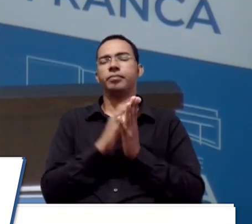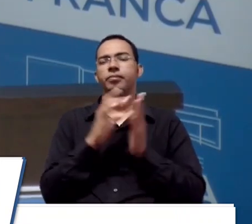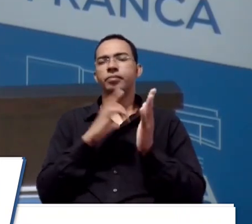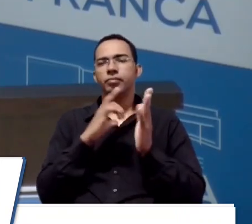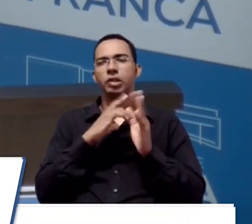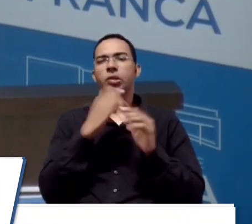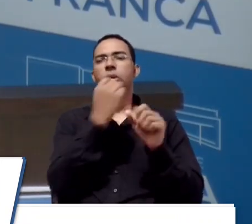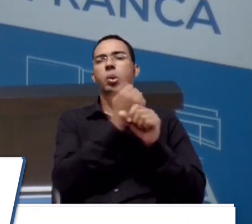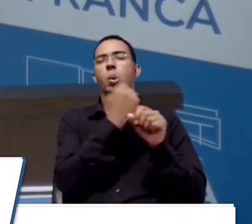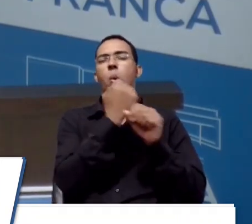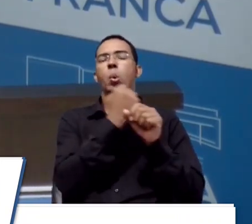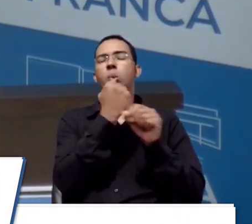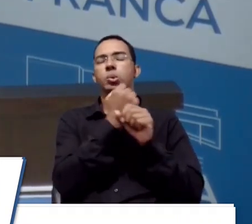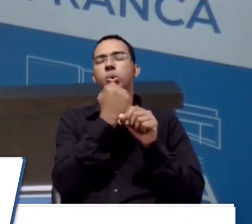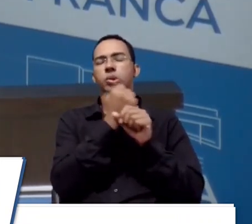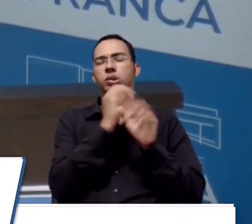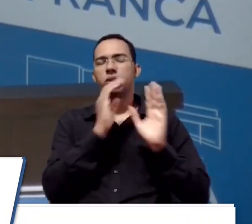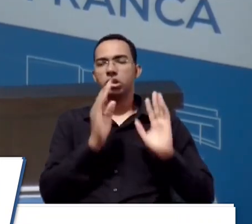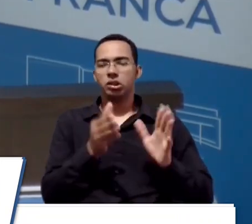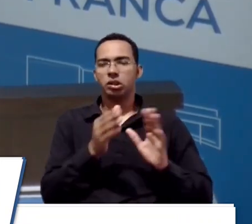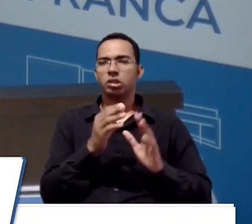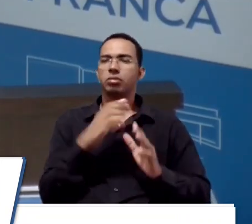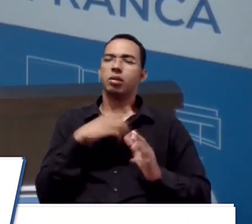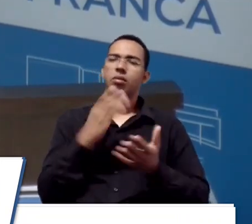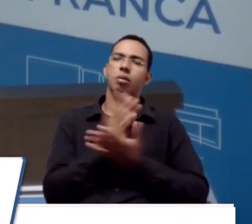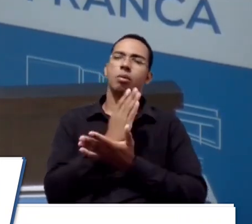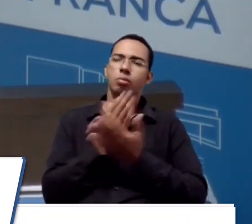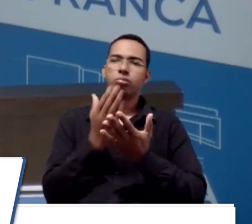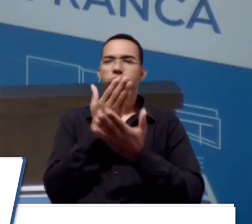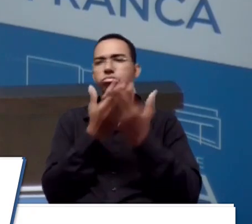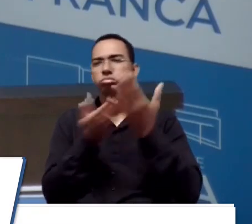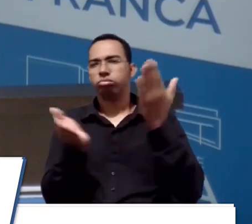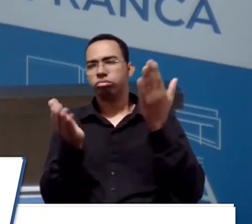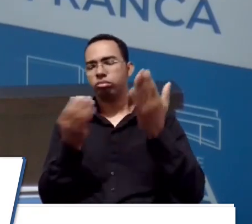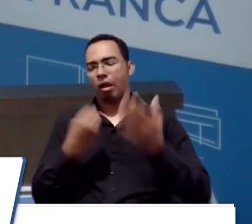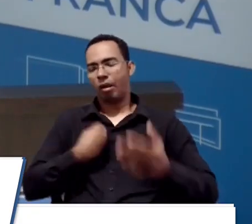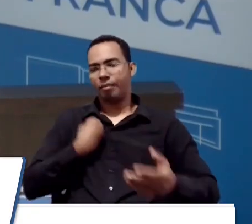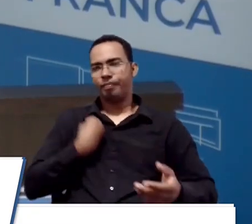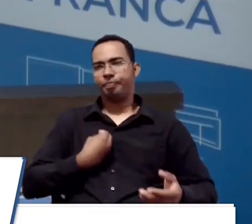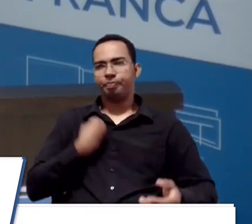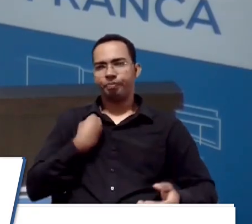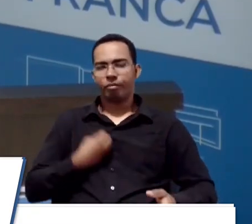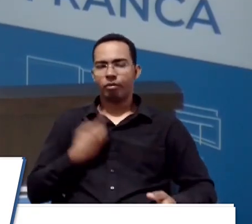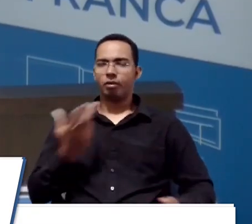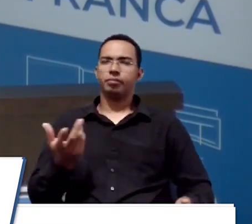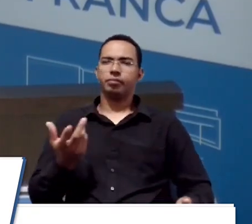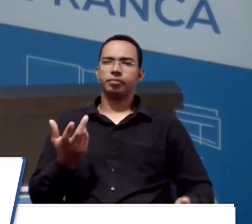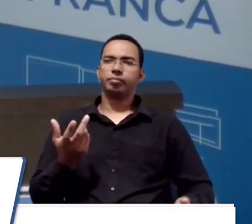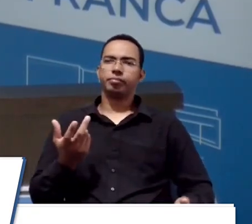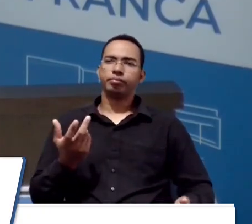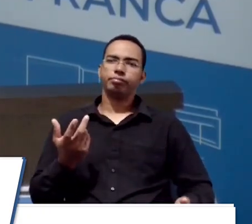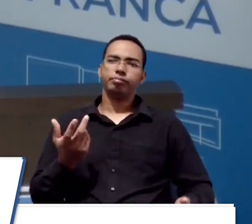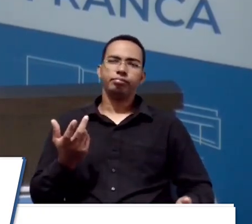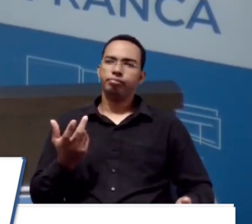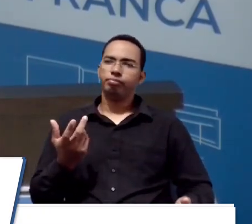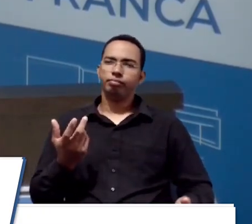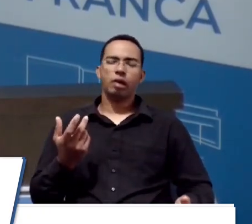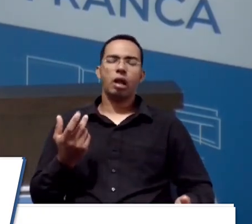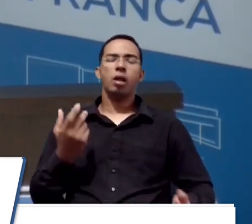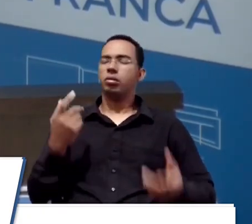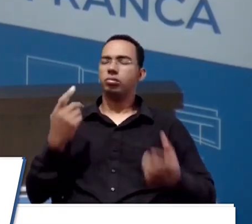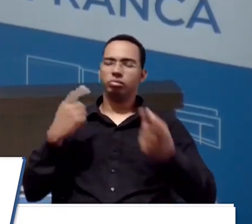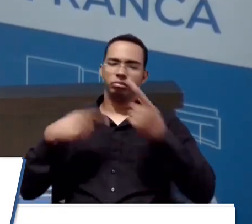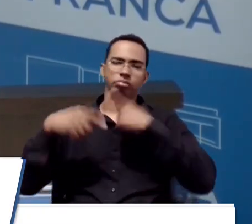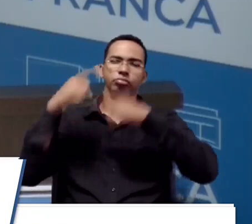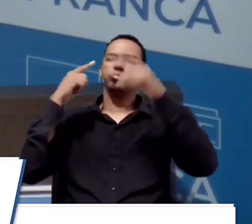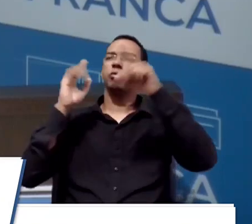construído aqui. Tive perdas grandes na minha vida. E superei com a ajuda